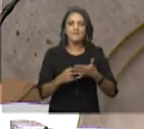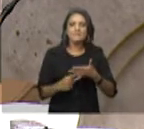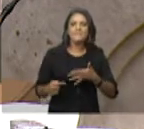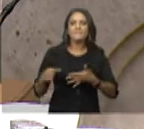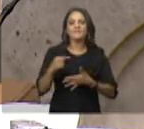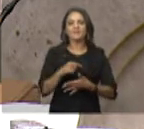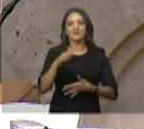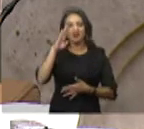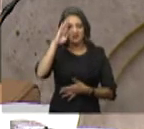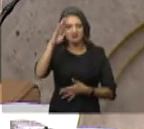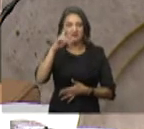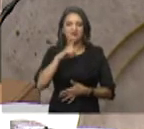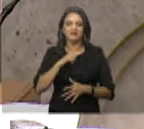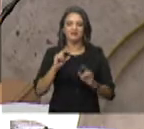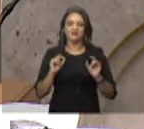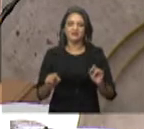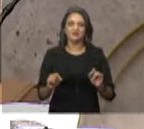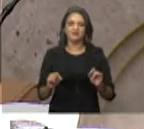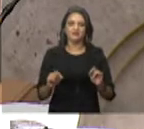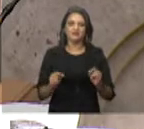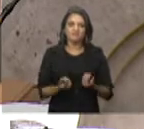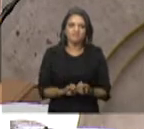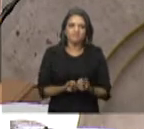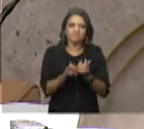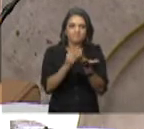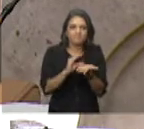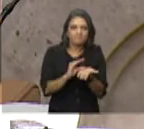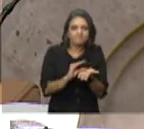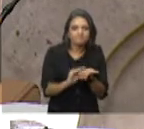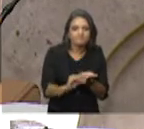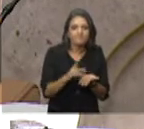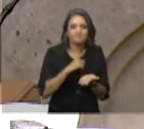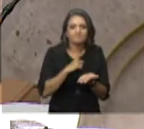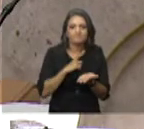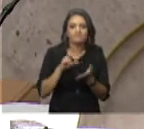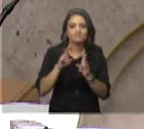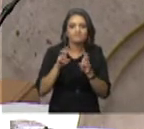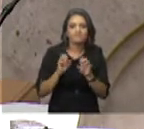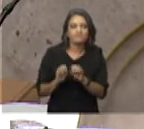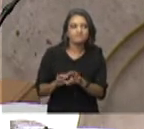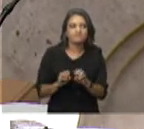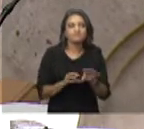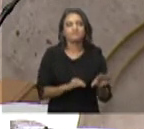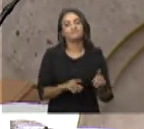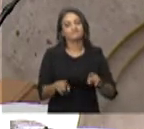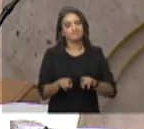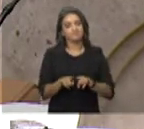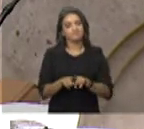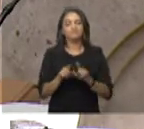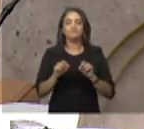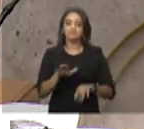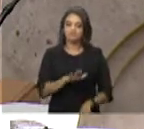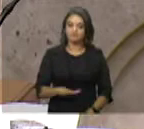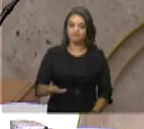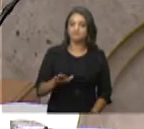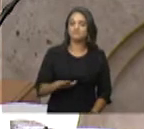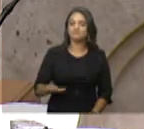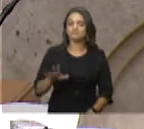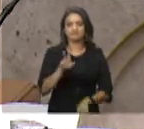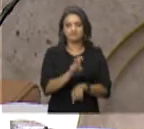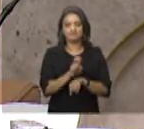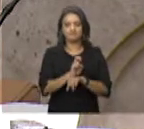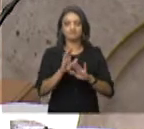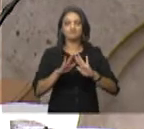a destinação orçamentária relativa à educação Inclusive a infantil em